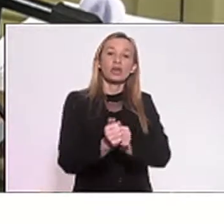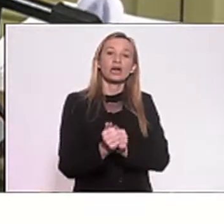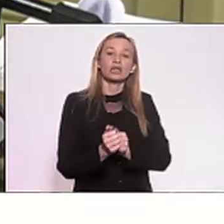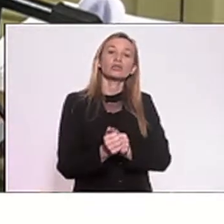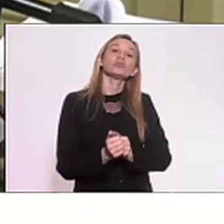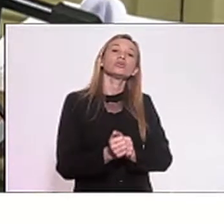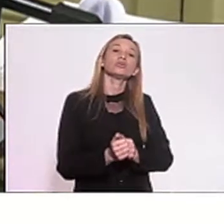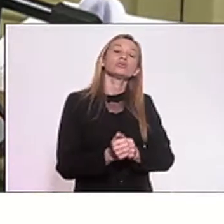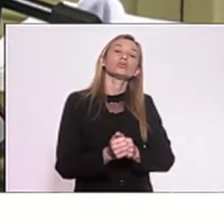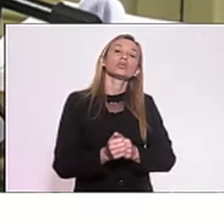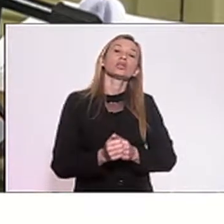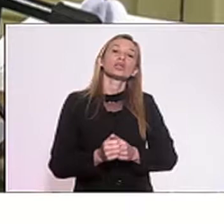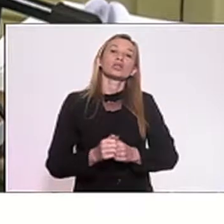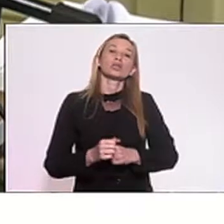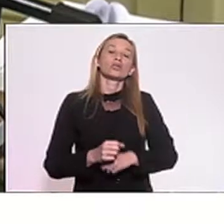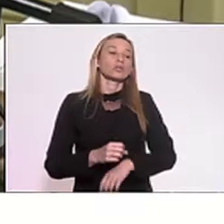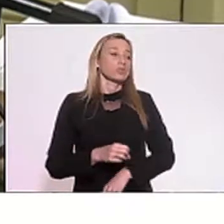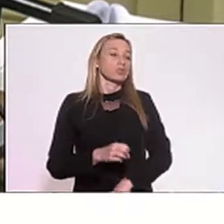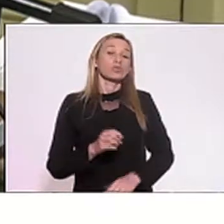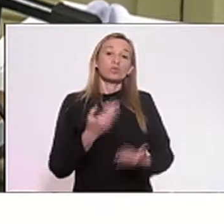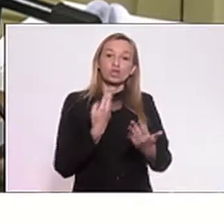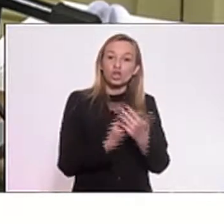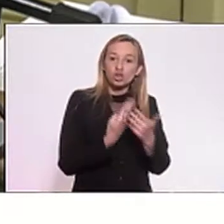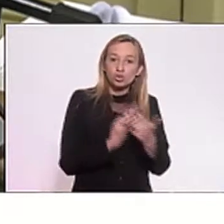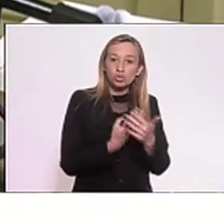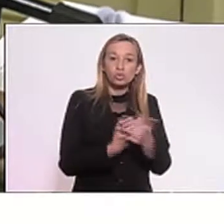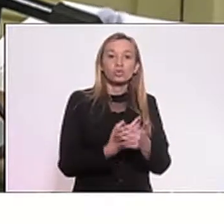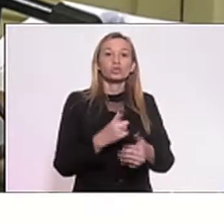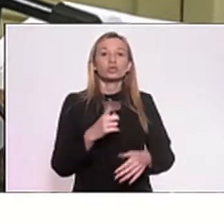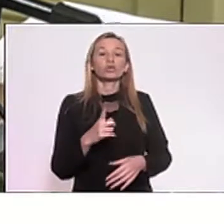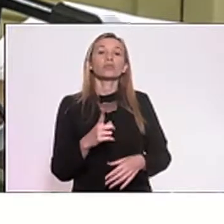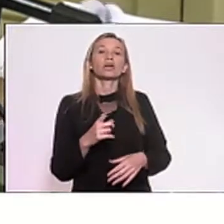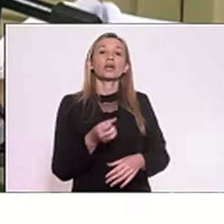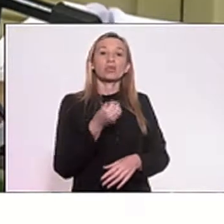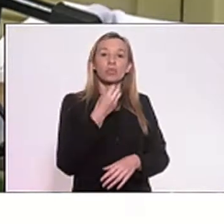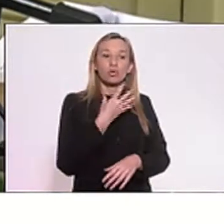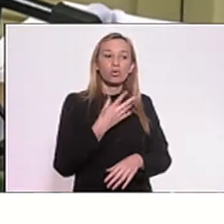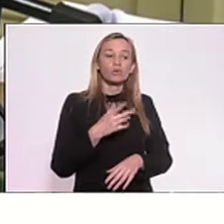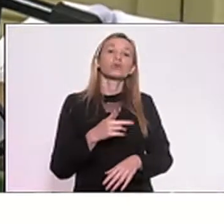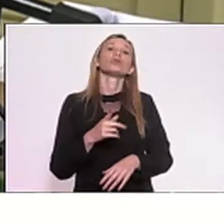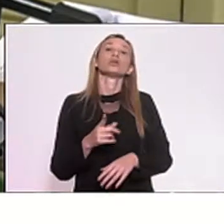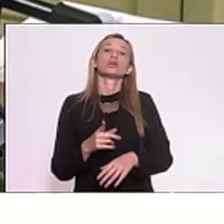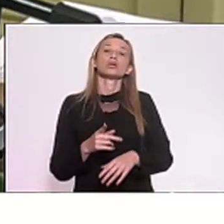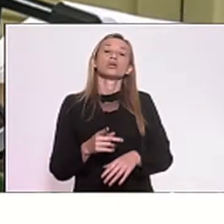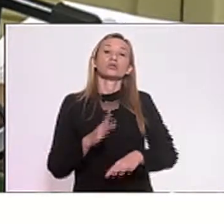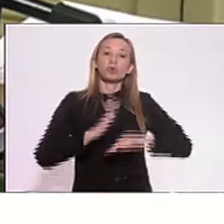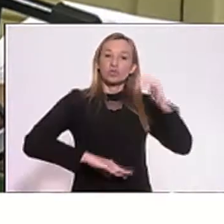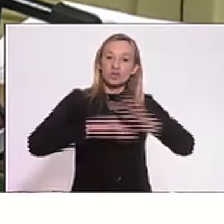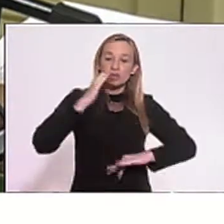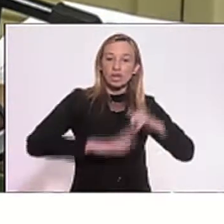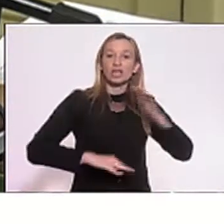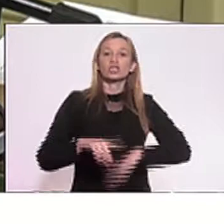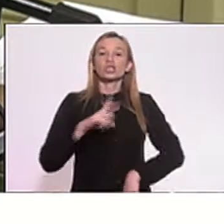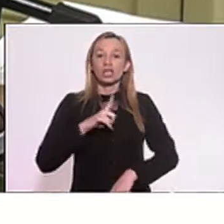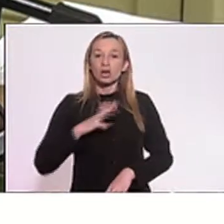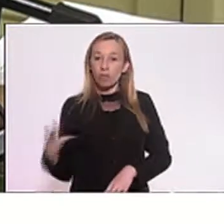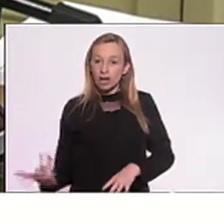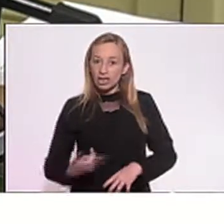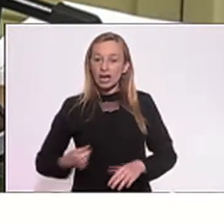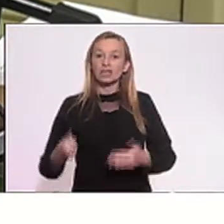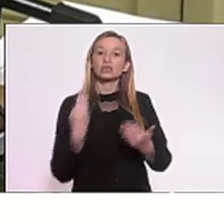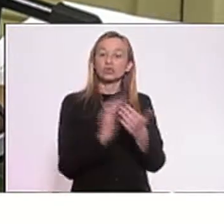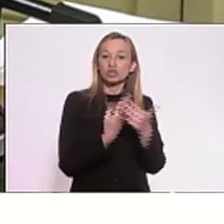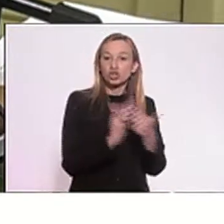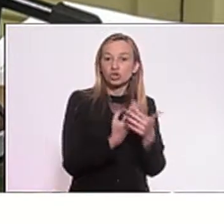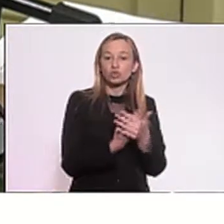de enfermagem, zelando para que a graduação tenha boas condições técnicas, formando profissionais preparados para